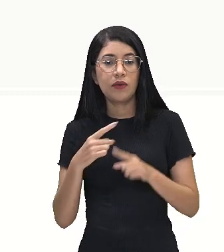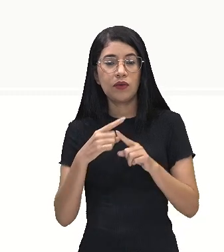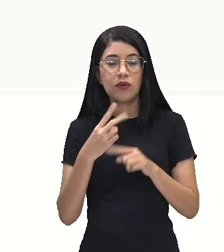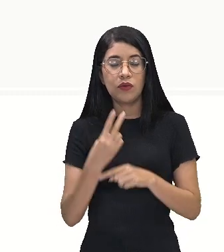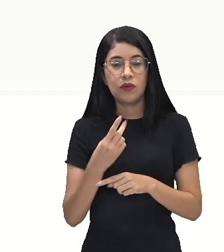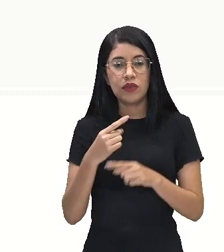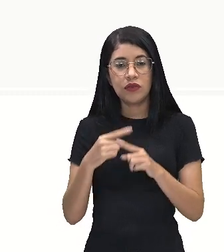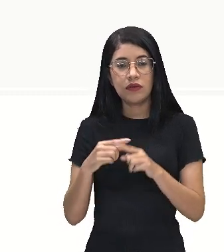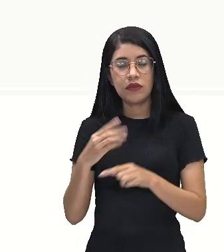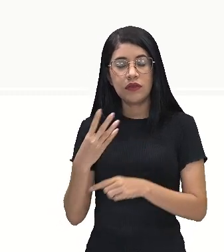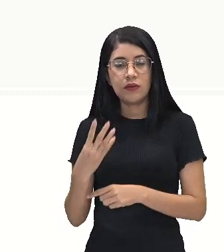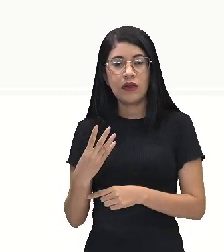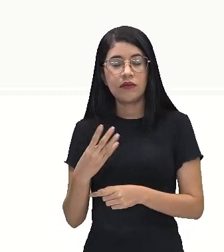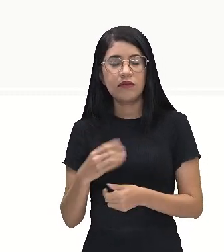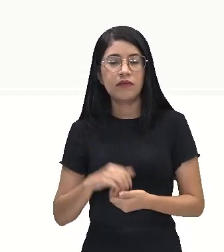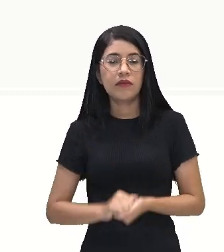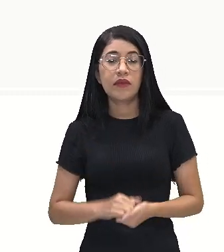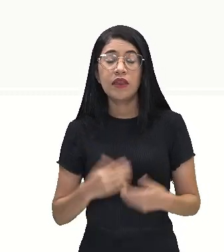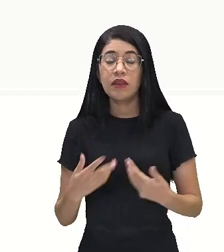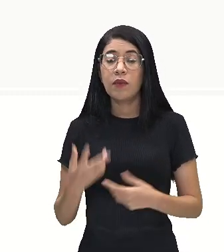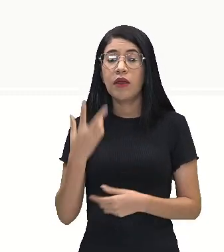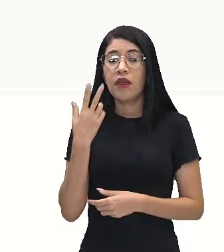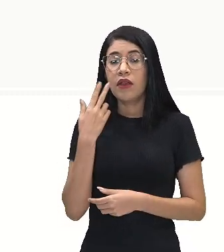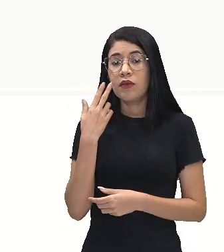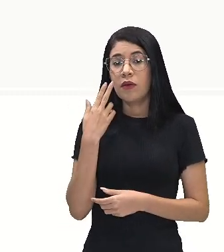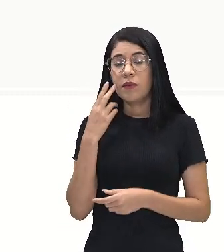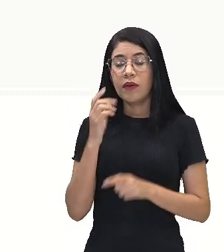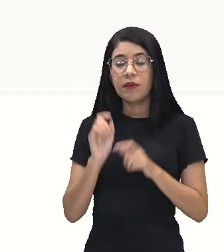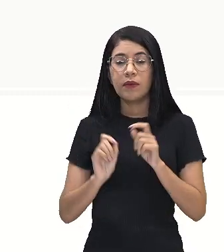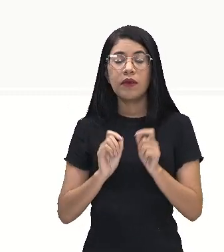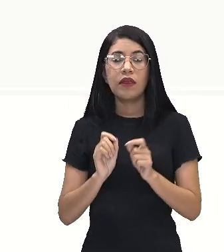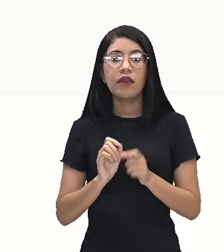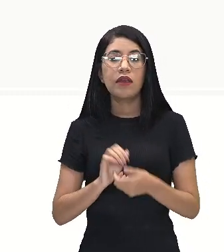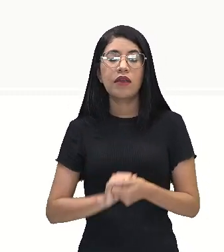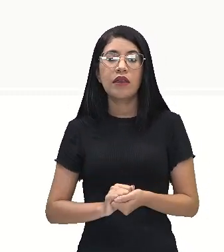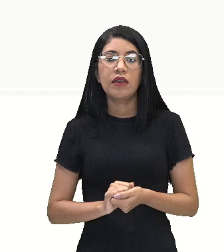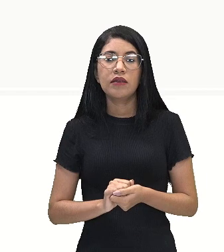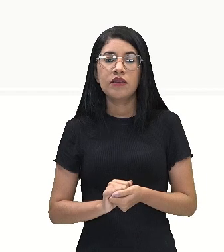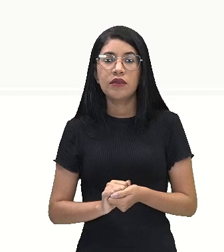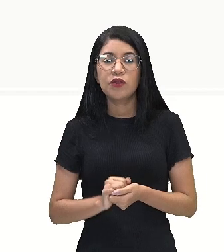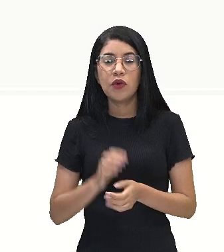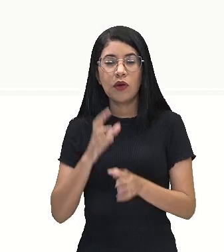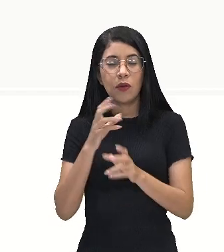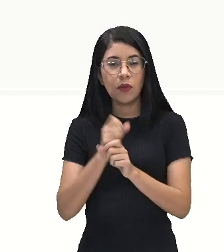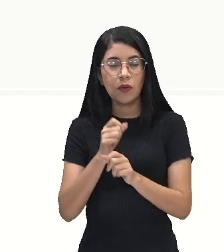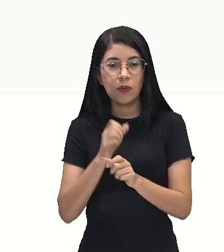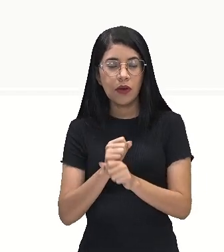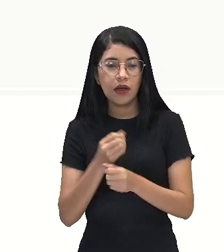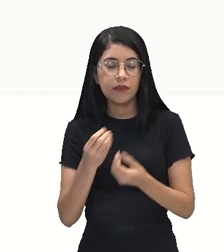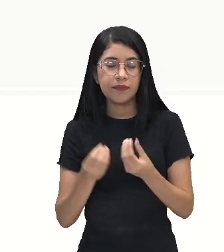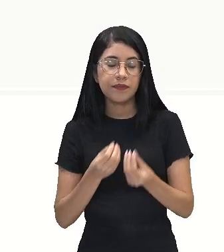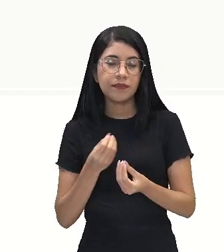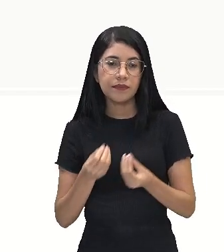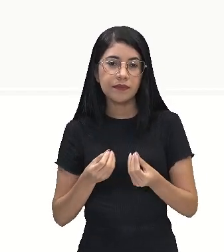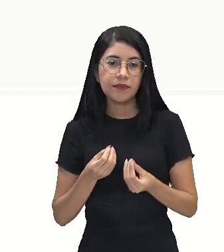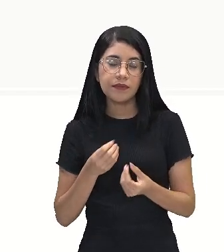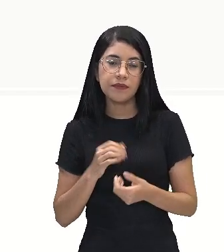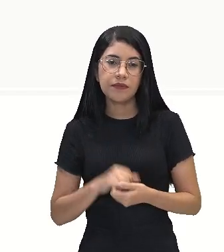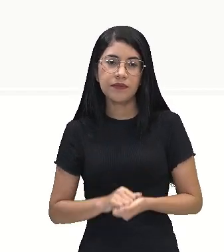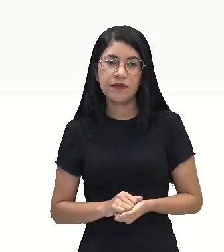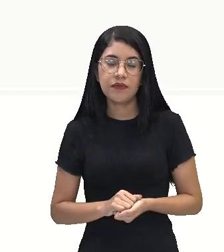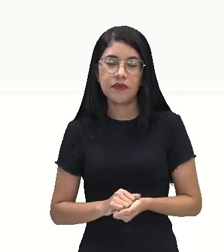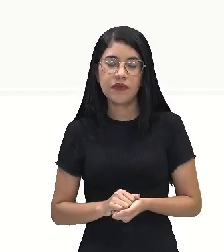é muito comum, né, as pessoas desenvolverem, né,